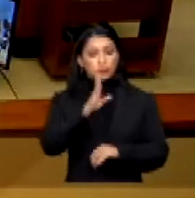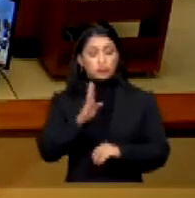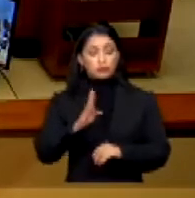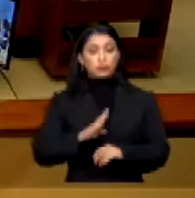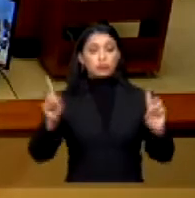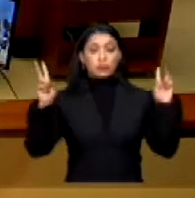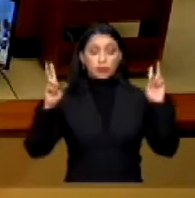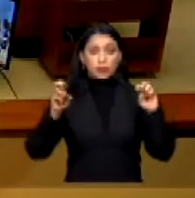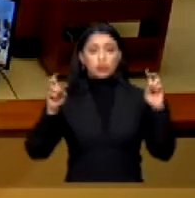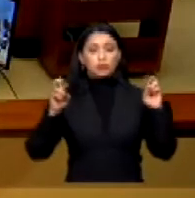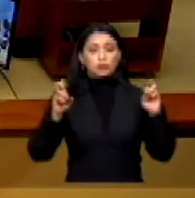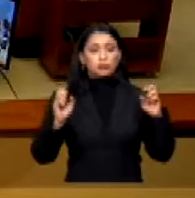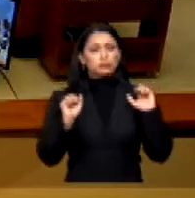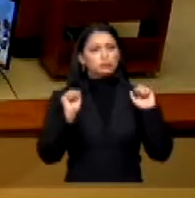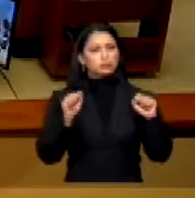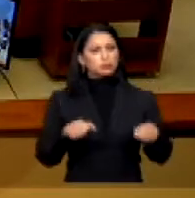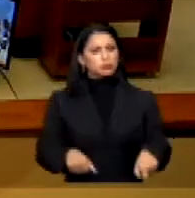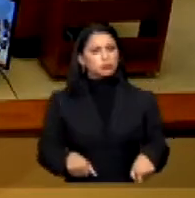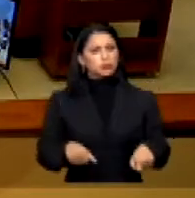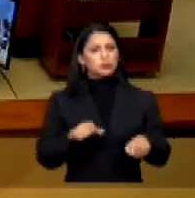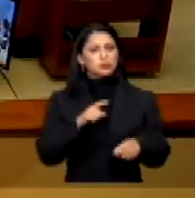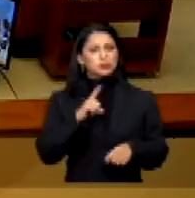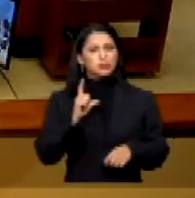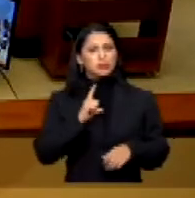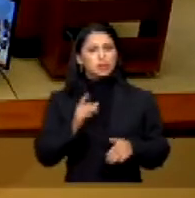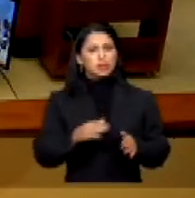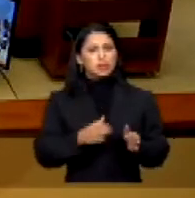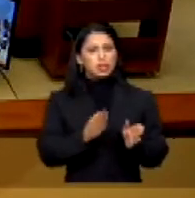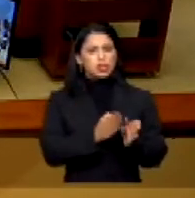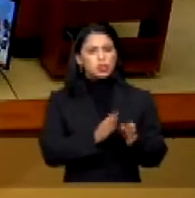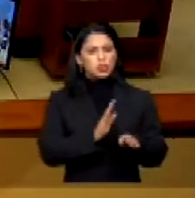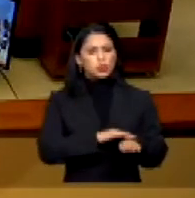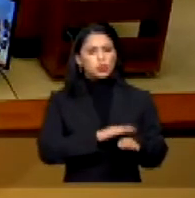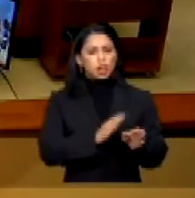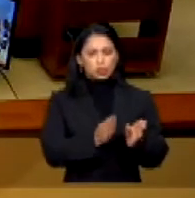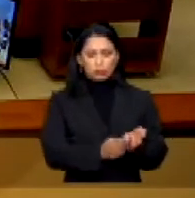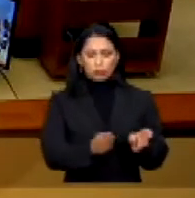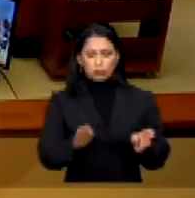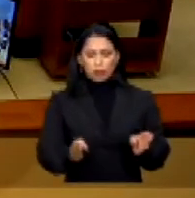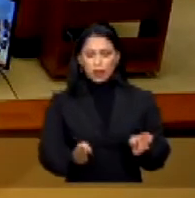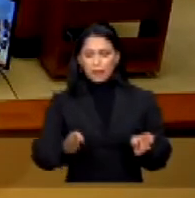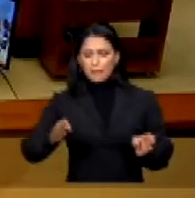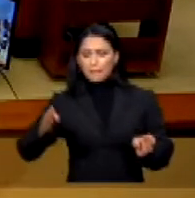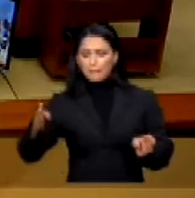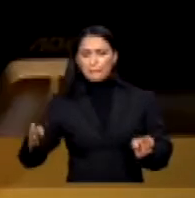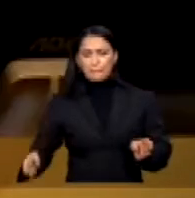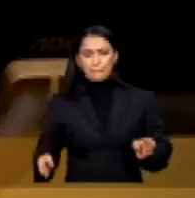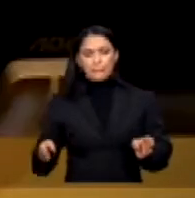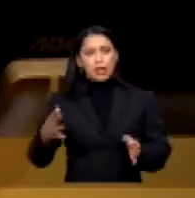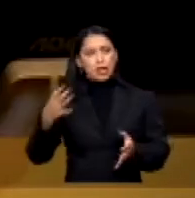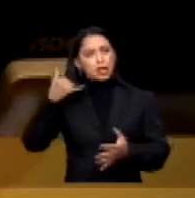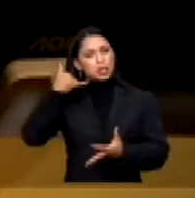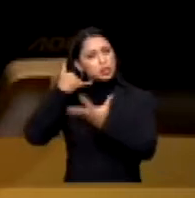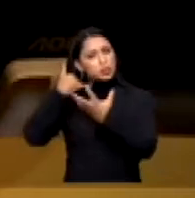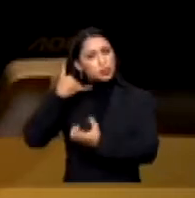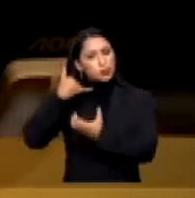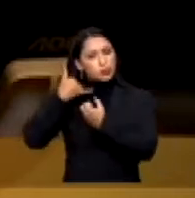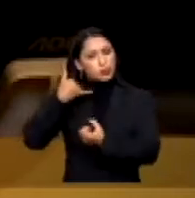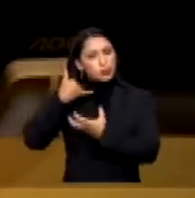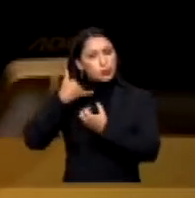brasileiro sobre a possibilidade de prorrogações de escutas telefônicas